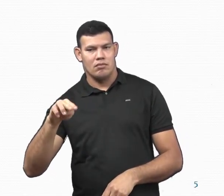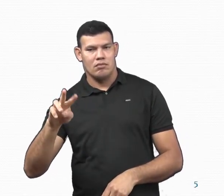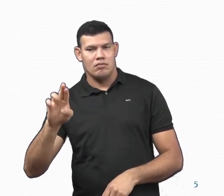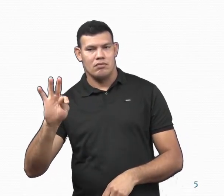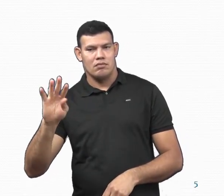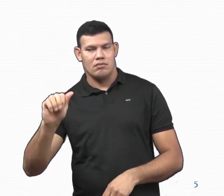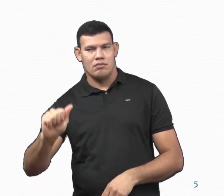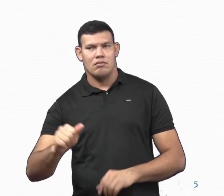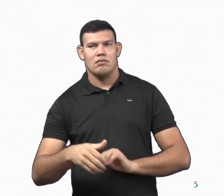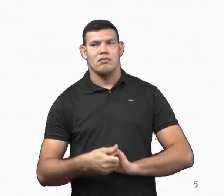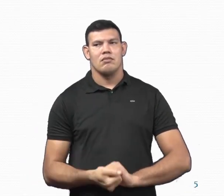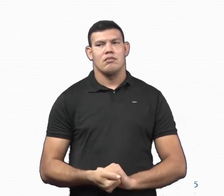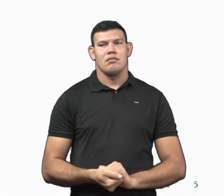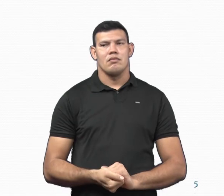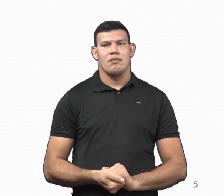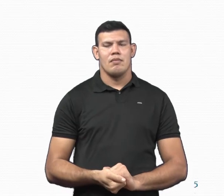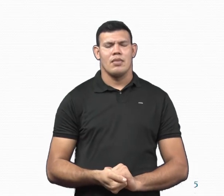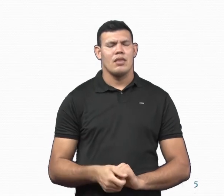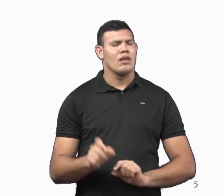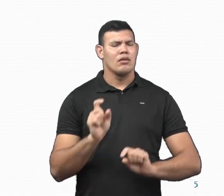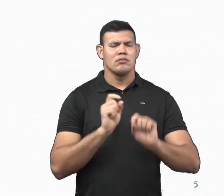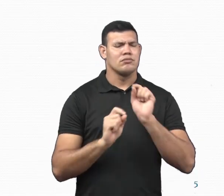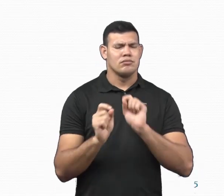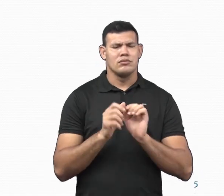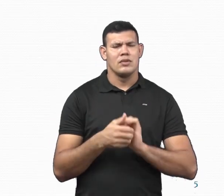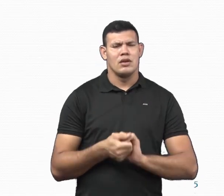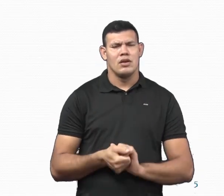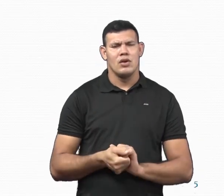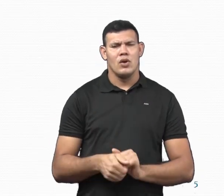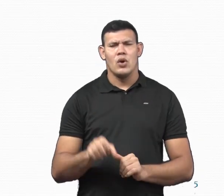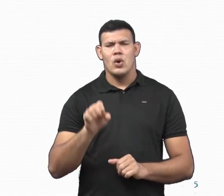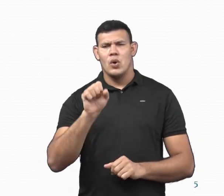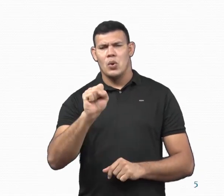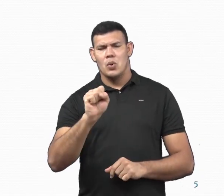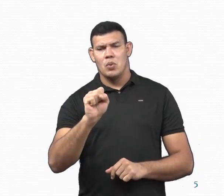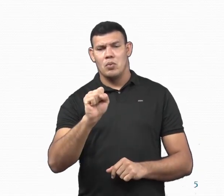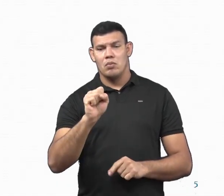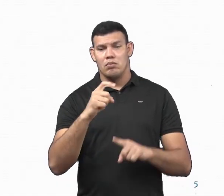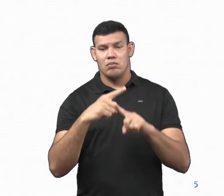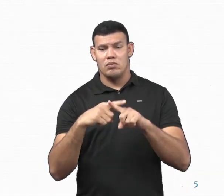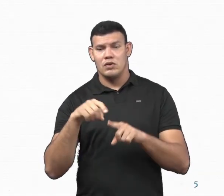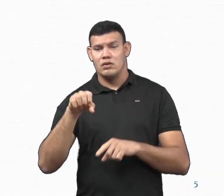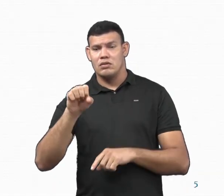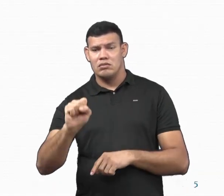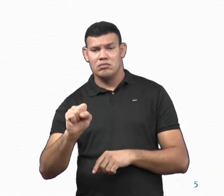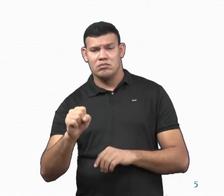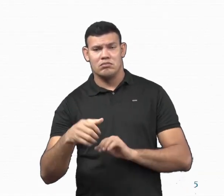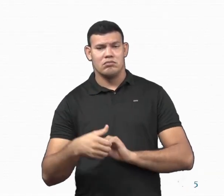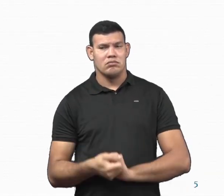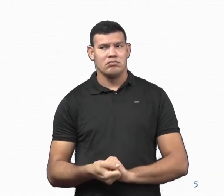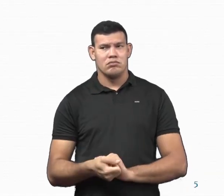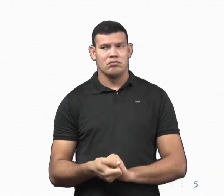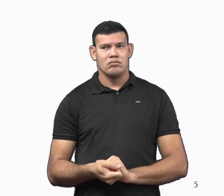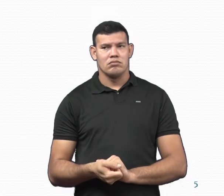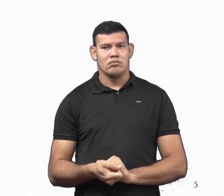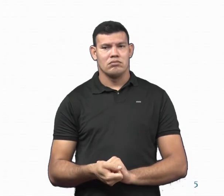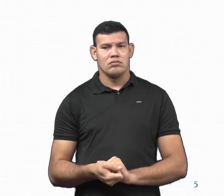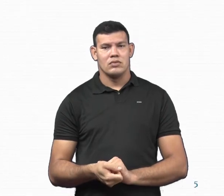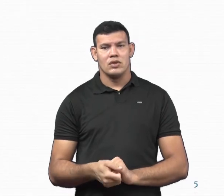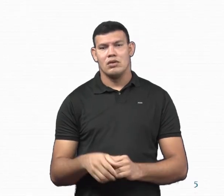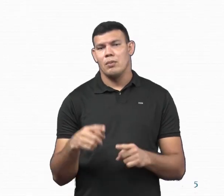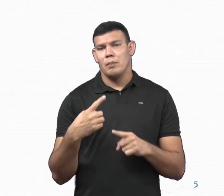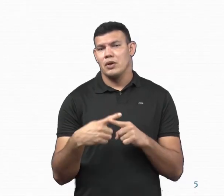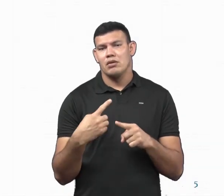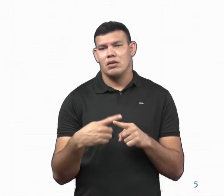ó, vou até dar um exemplo. O que seria 64 é 8 vezes 8. Mas como tem o menos, a gente pode tentar menos 8 vezes